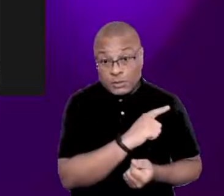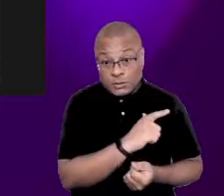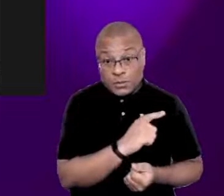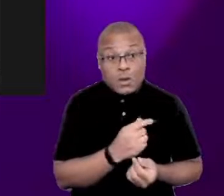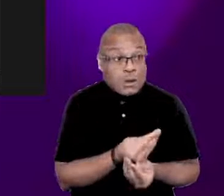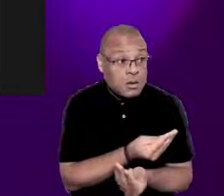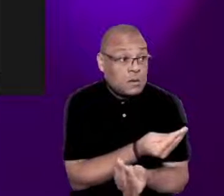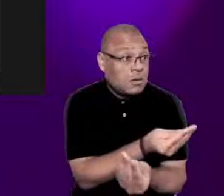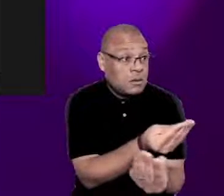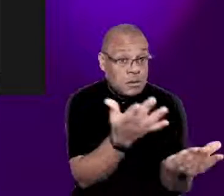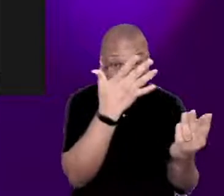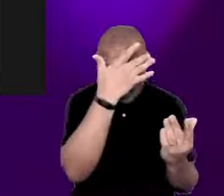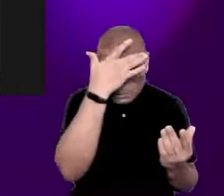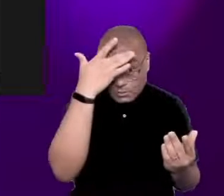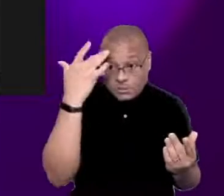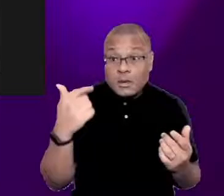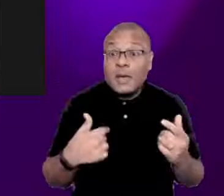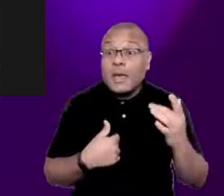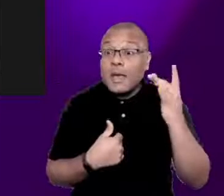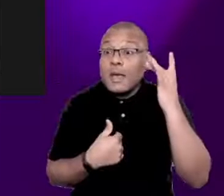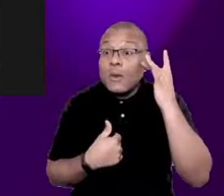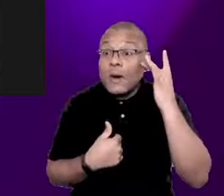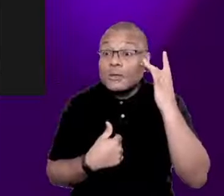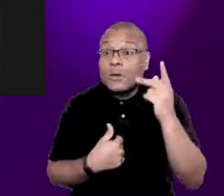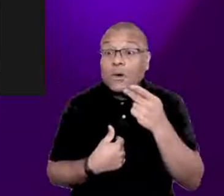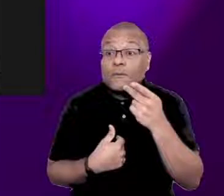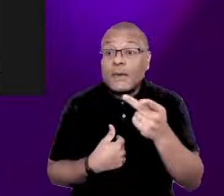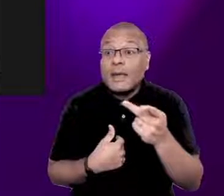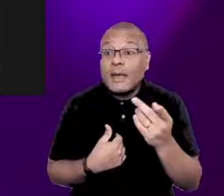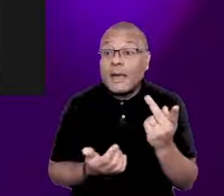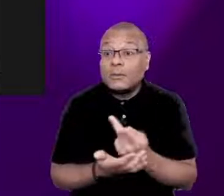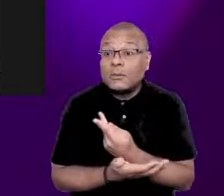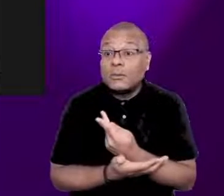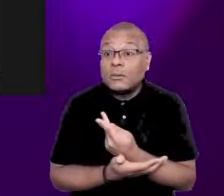mãos. Eu acho que eu falei errado. Nossa.